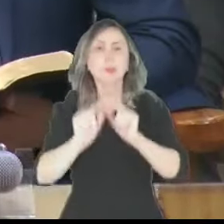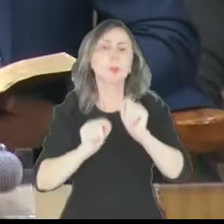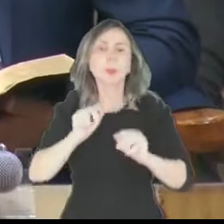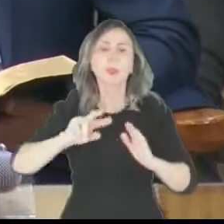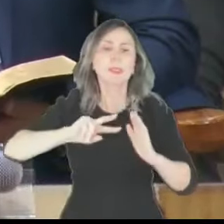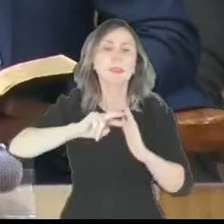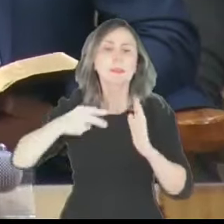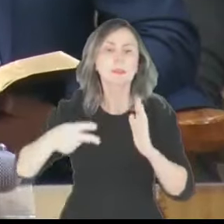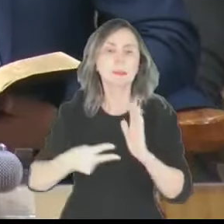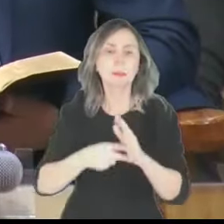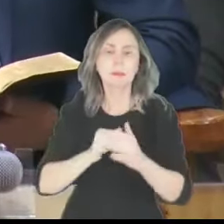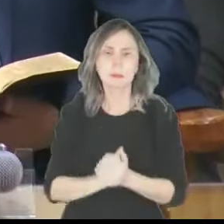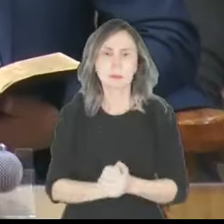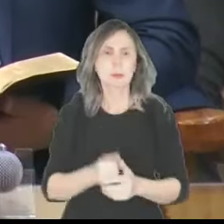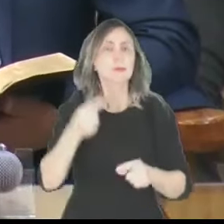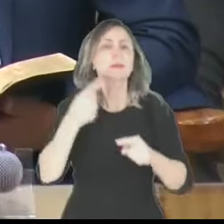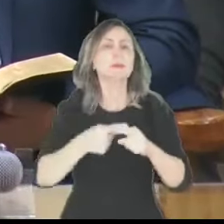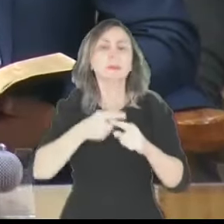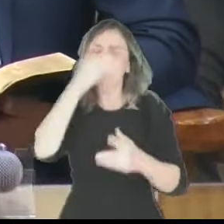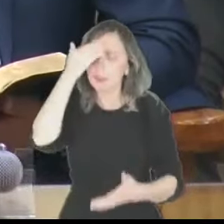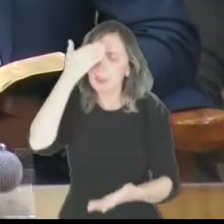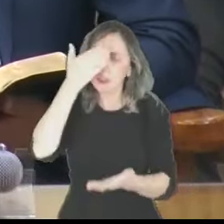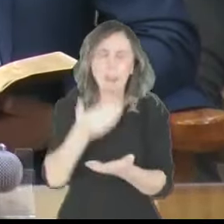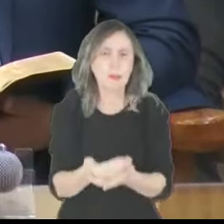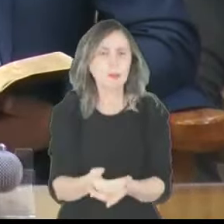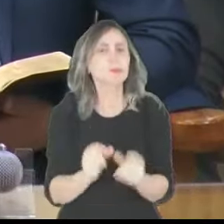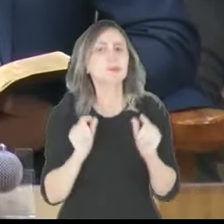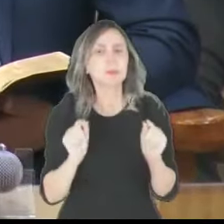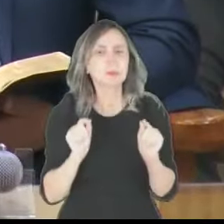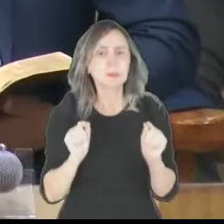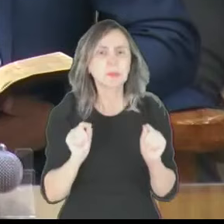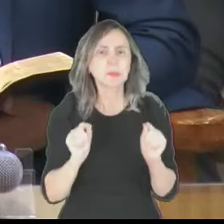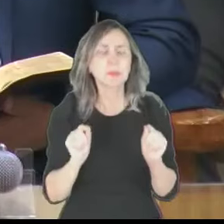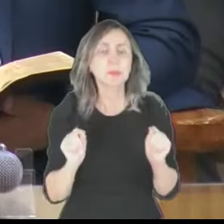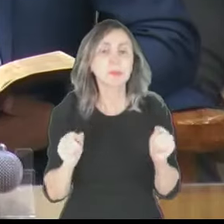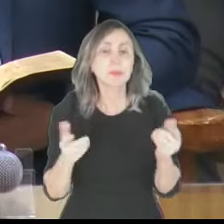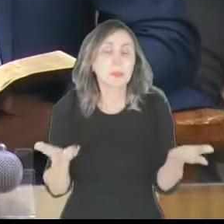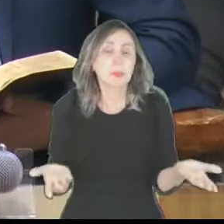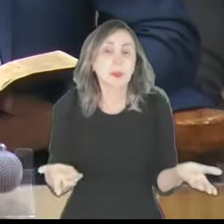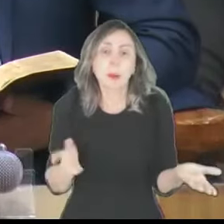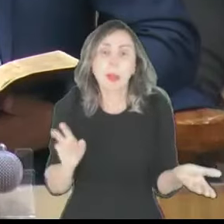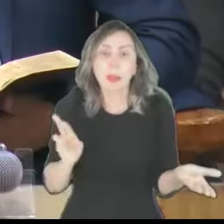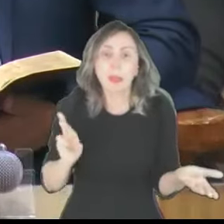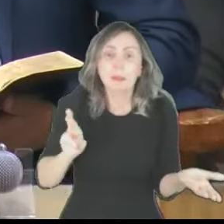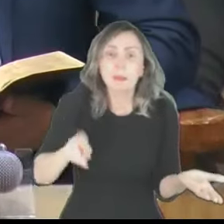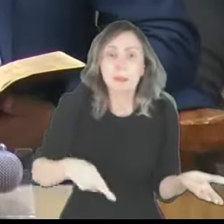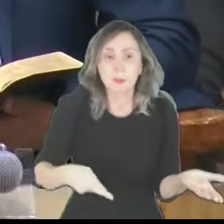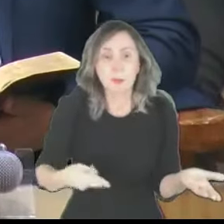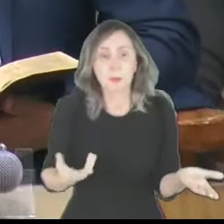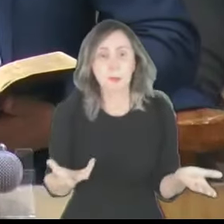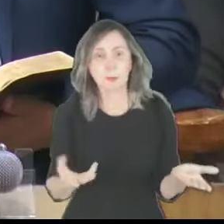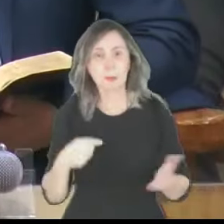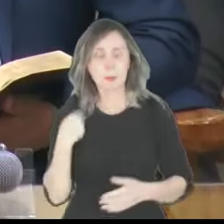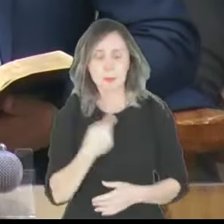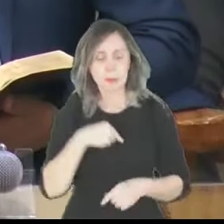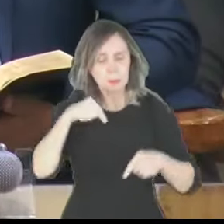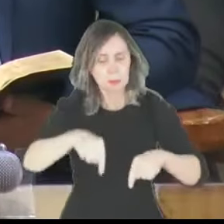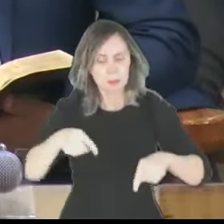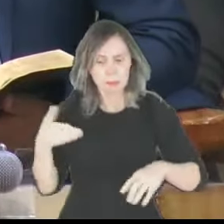Por que cremos naquilo que acreditamos? Qual a razão que nos faz estar aqui?